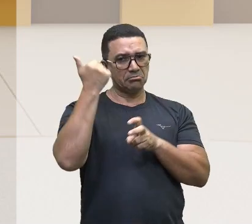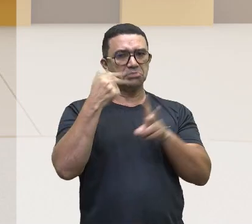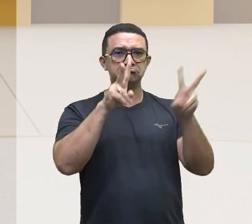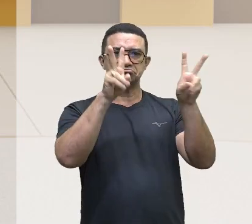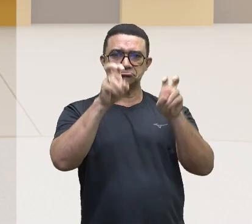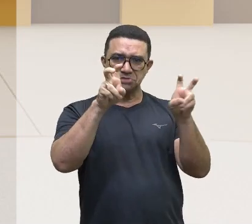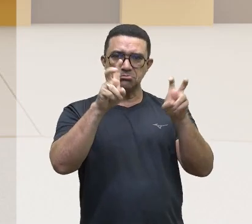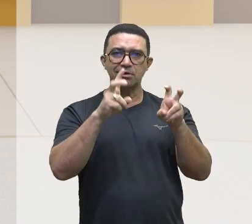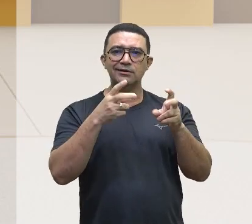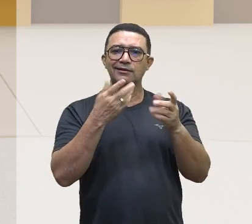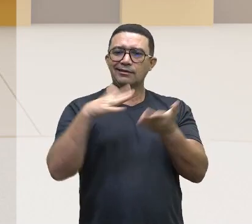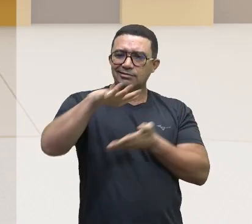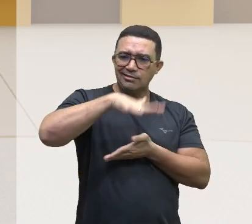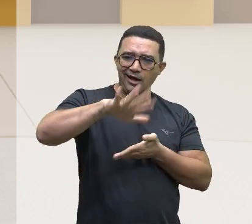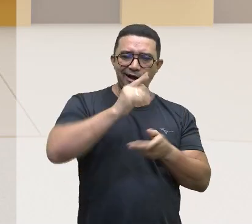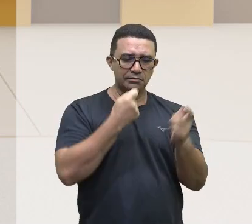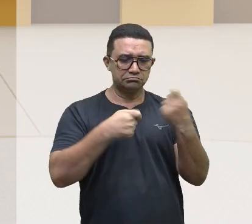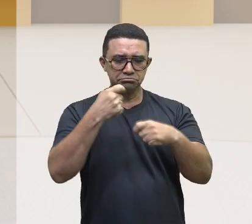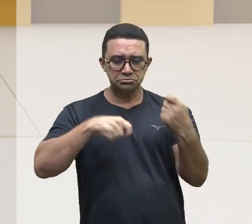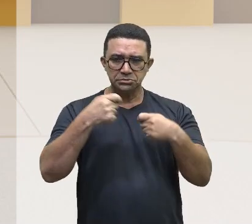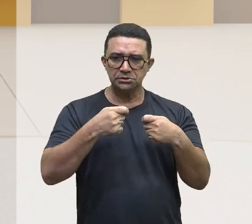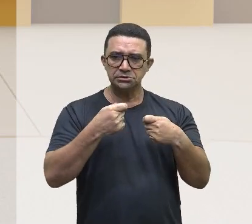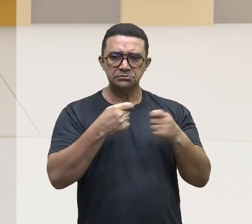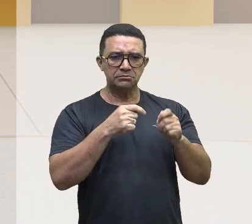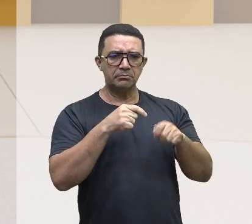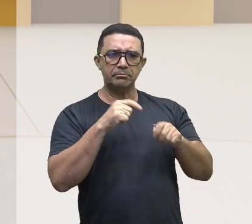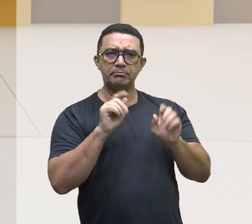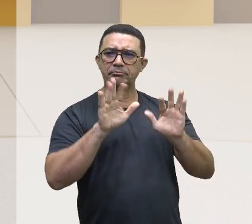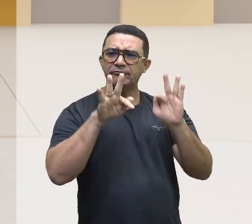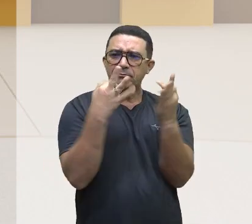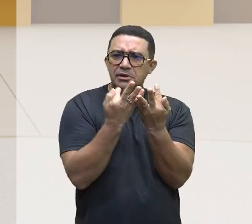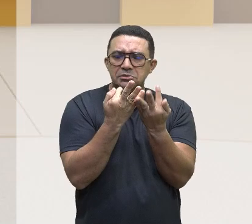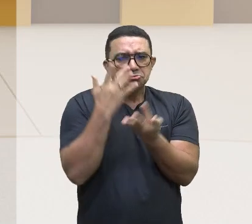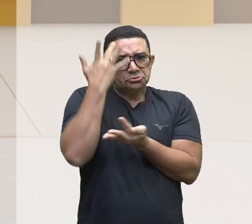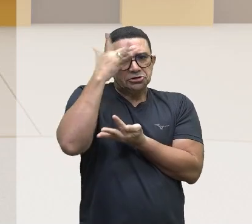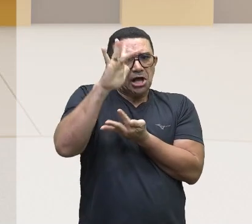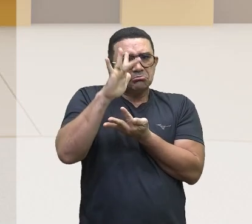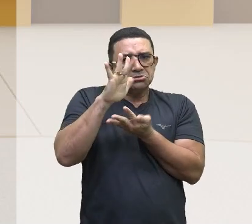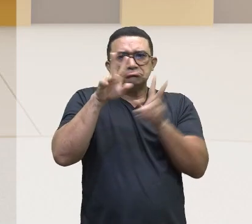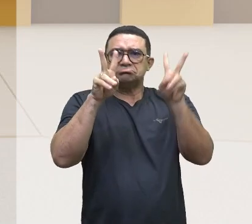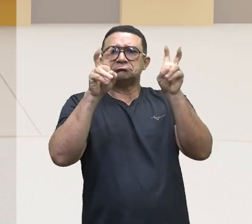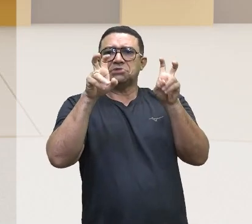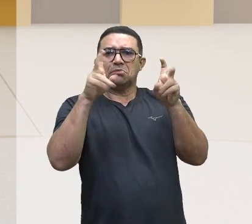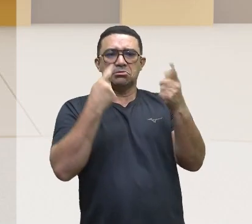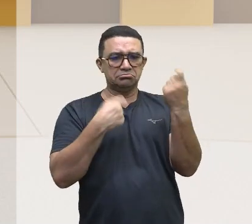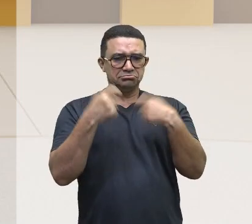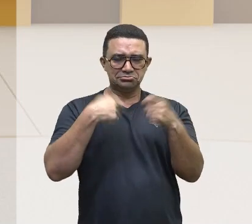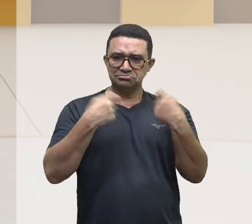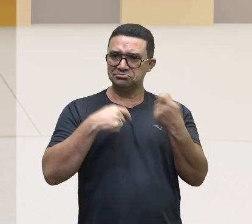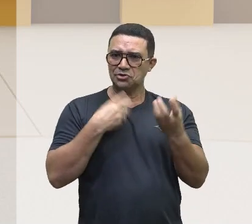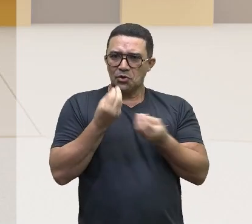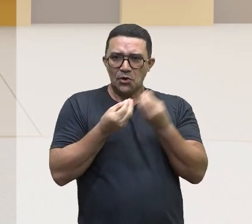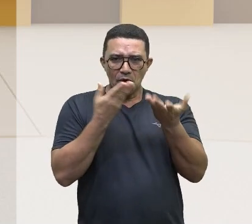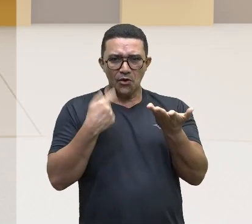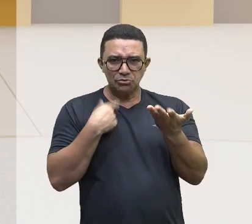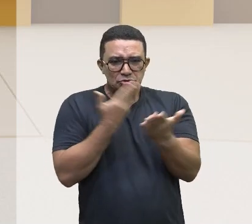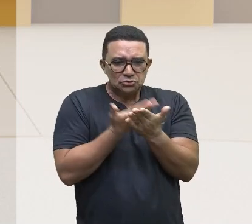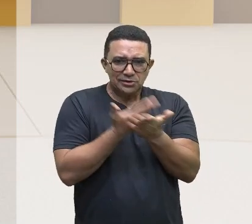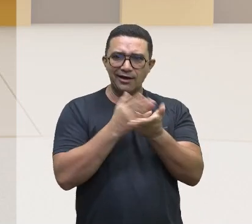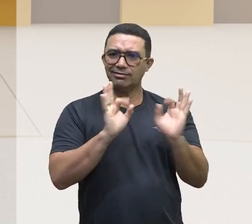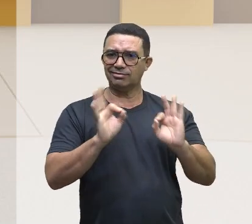ter o controle dos gastos se os membros da família não entenderem das finanças, não entender os termos, não